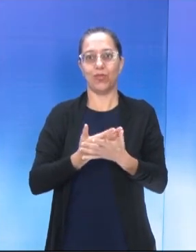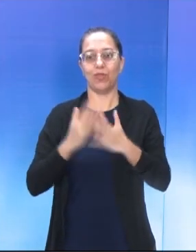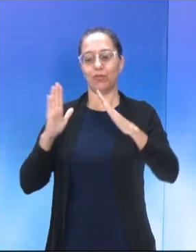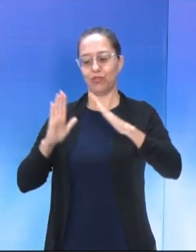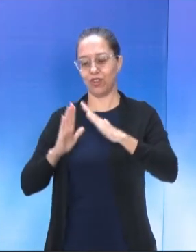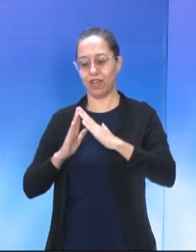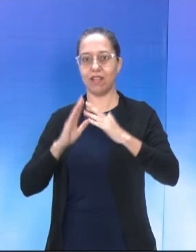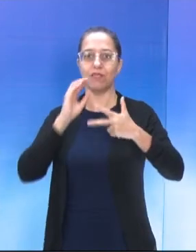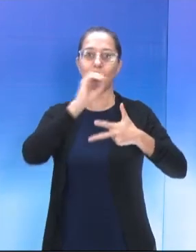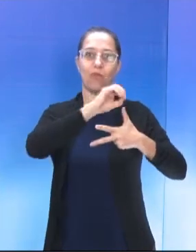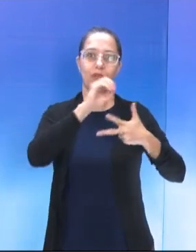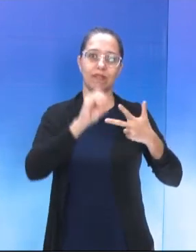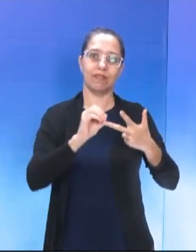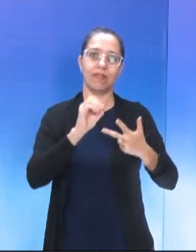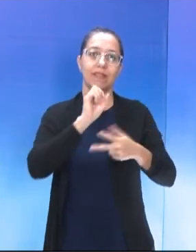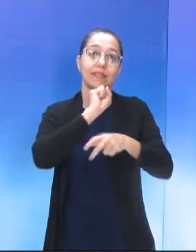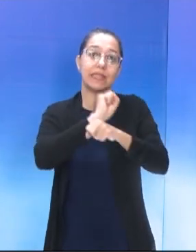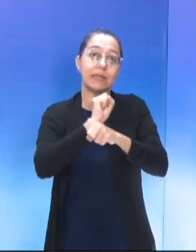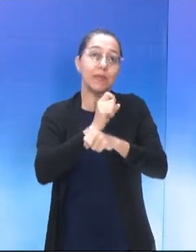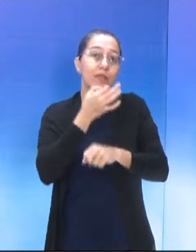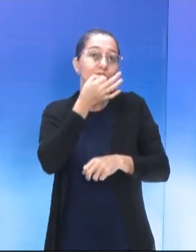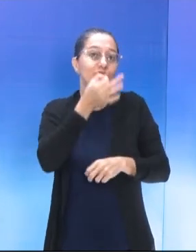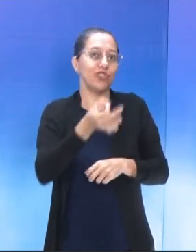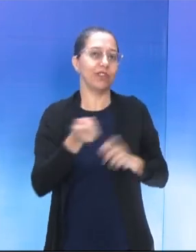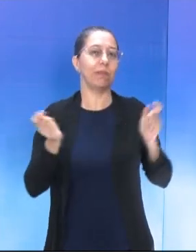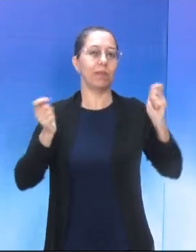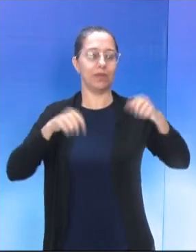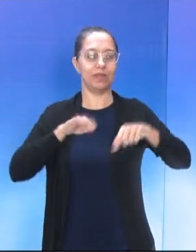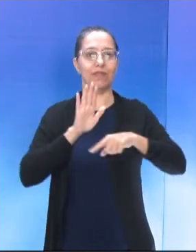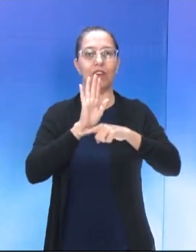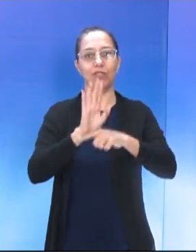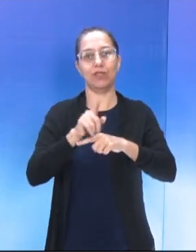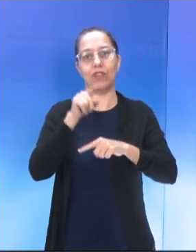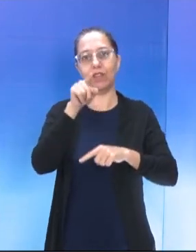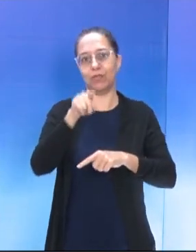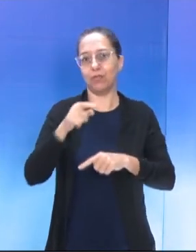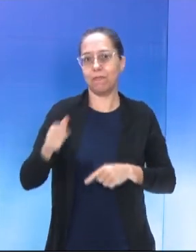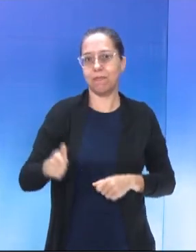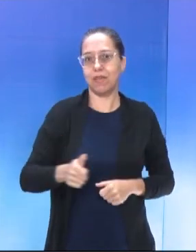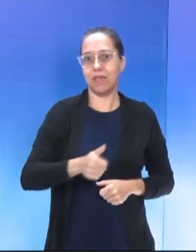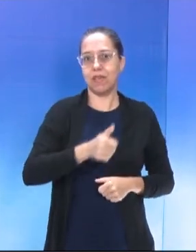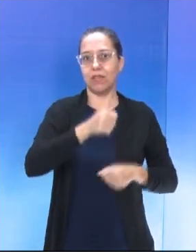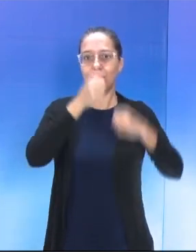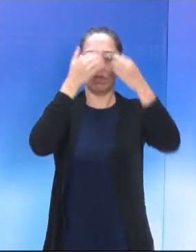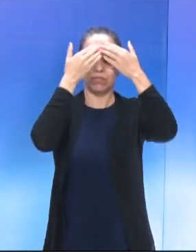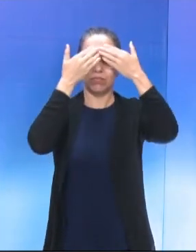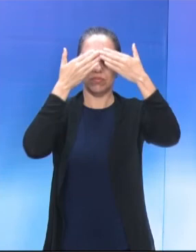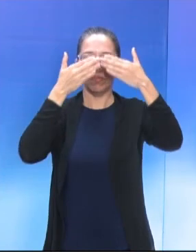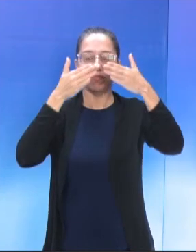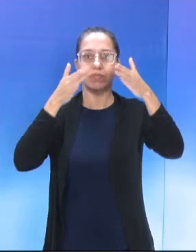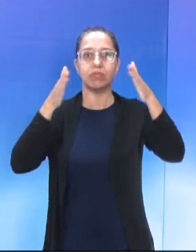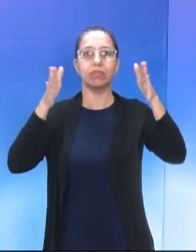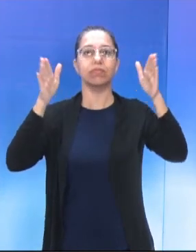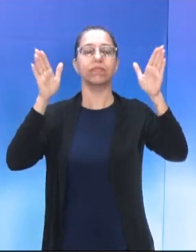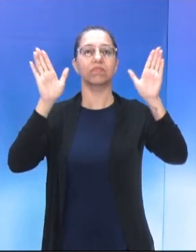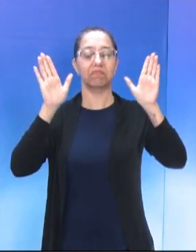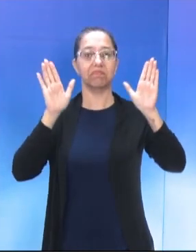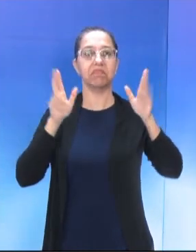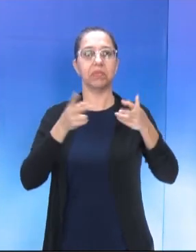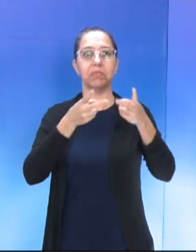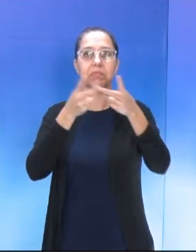Casa com o Enem. Eu espero que essas dicas vá começando a melhorar, a ampliar, a abrir a sua